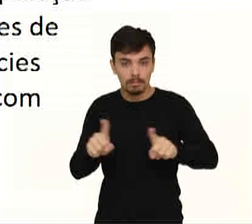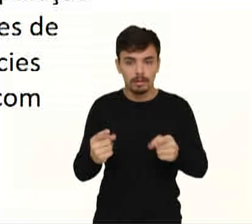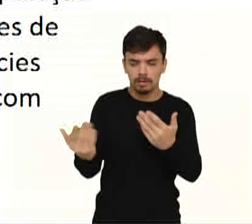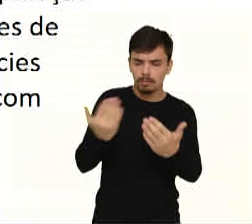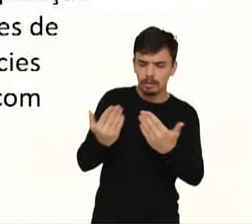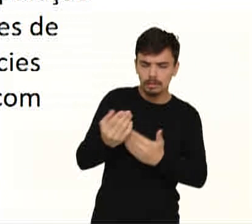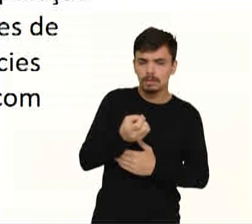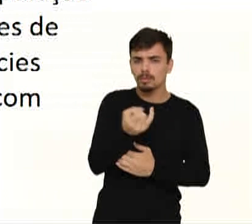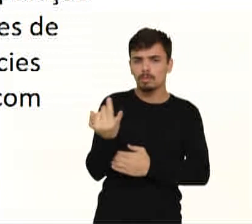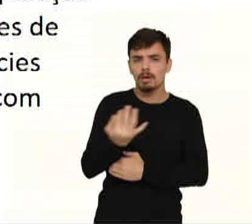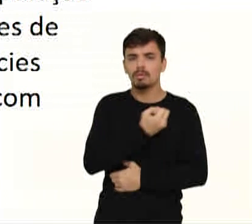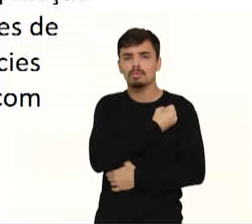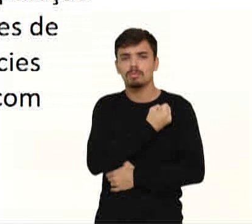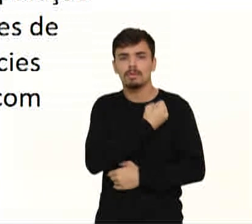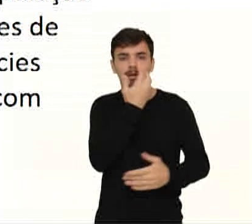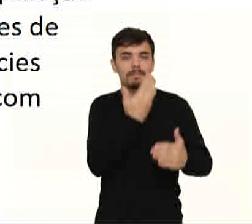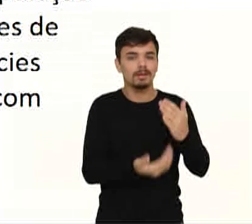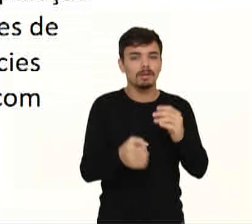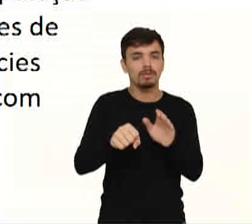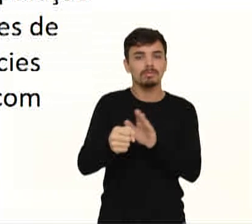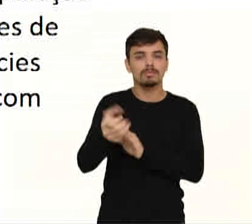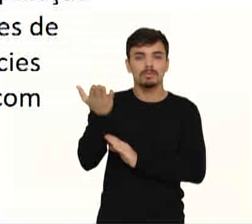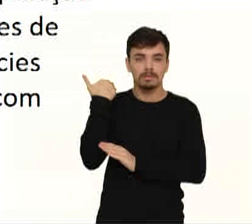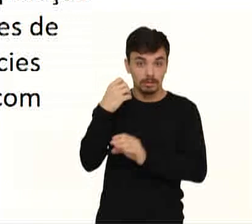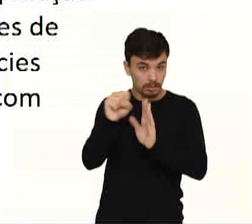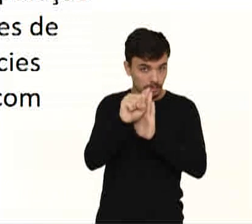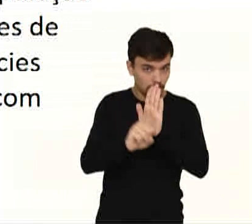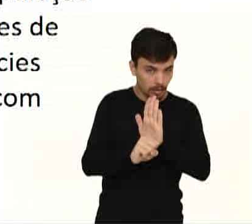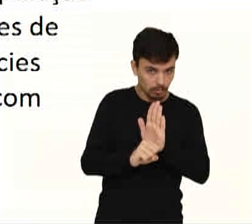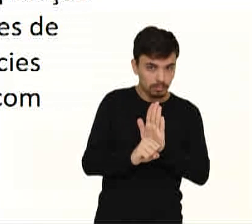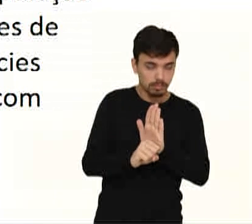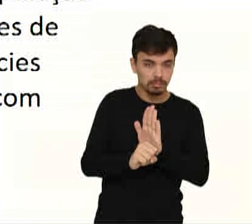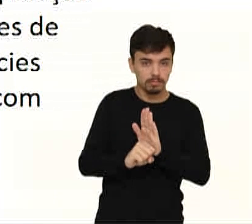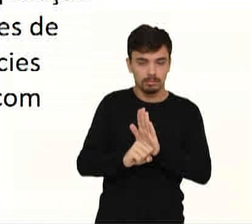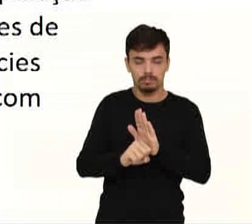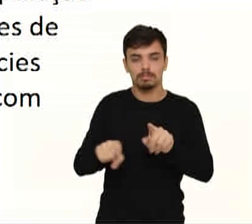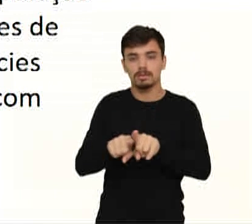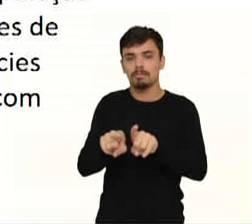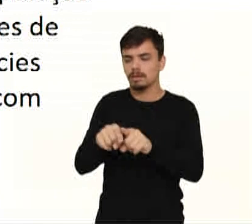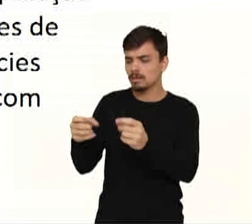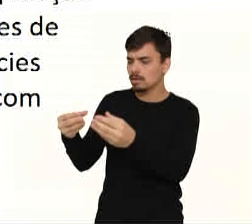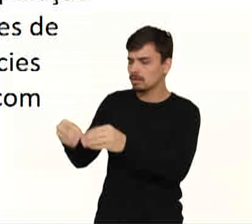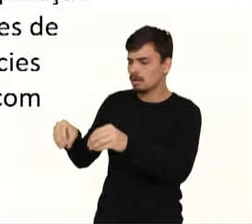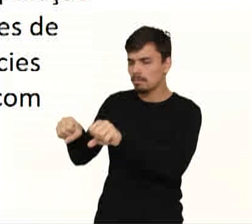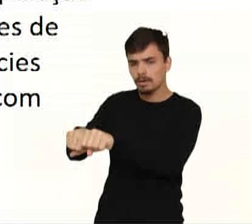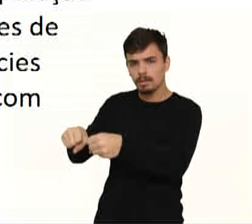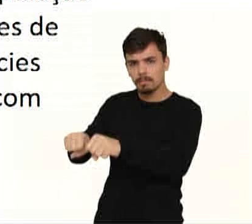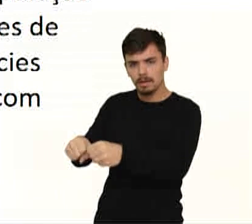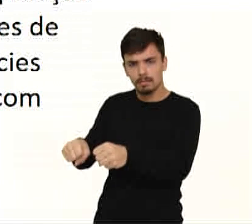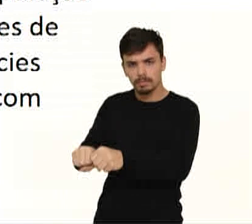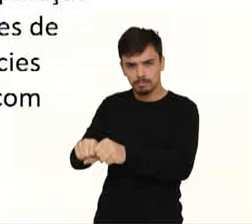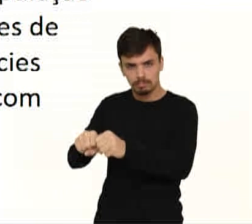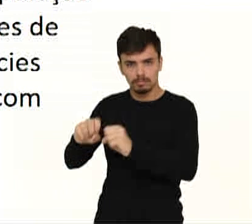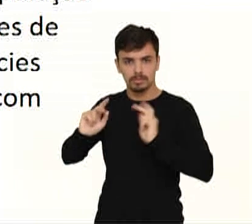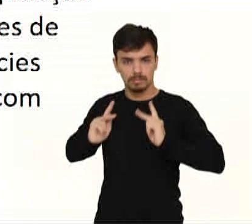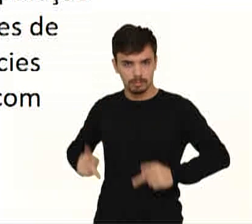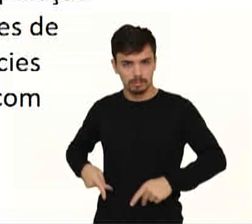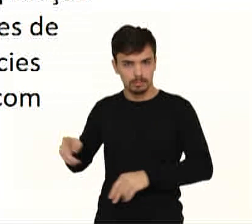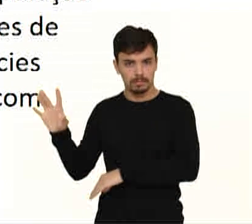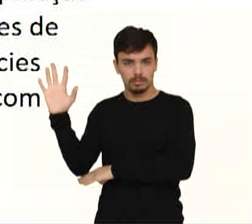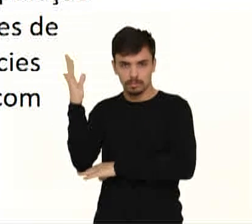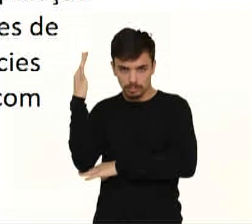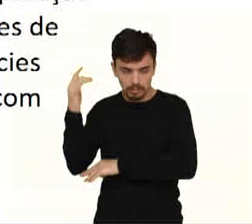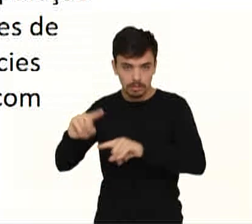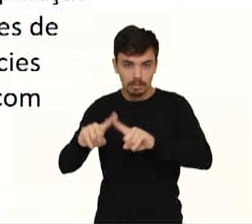número foi perdido durante todo o século passado. Sem a destruição humana da natureza, essa mesma taxa de perda levaria milhares de